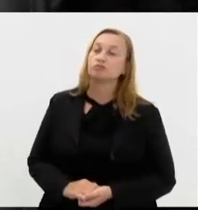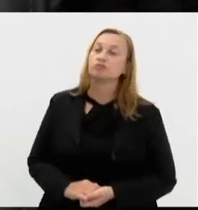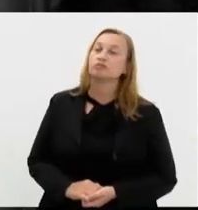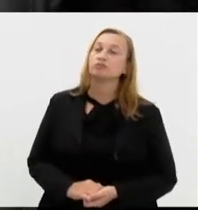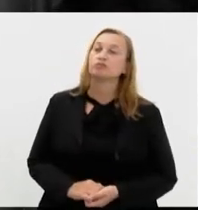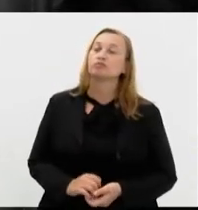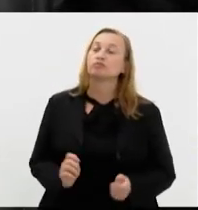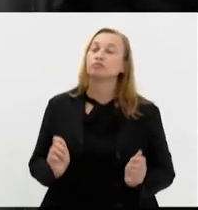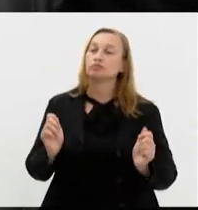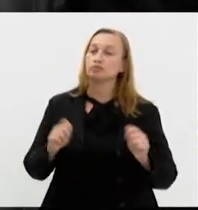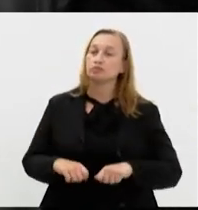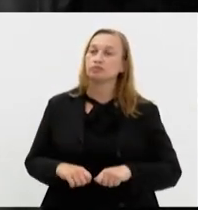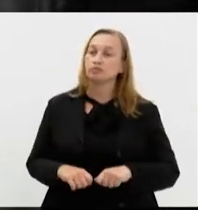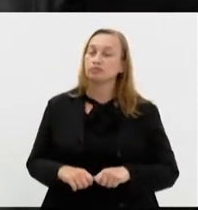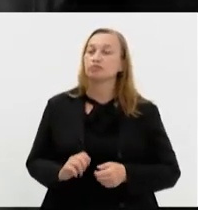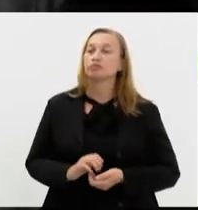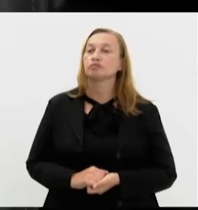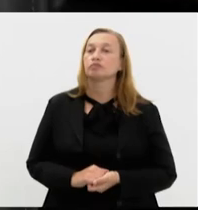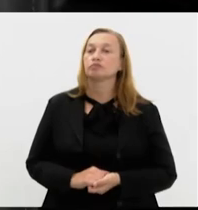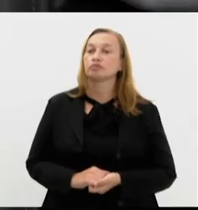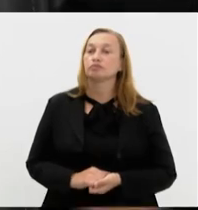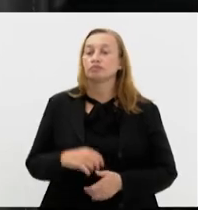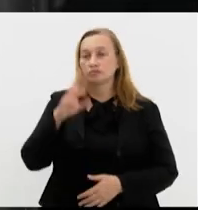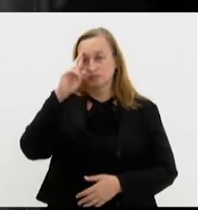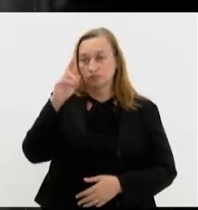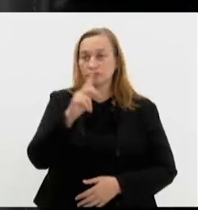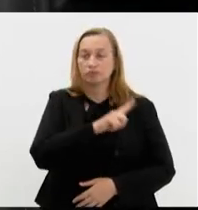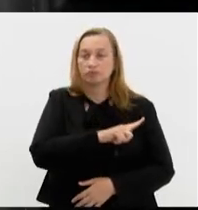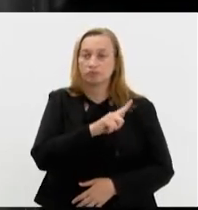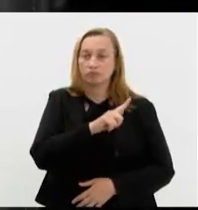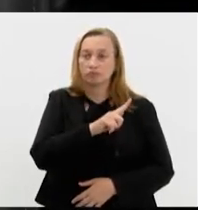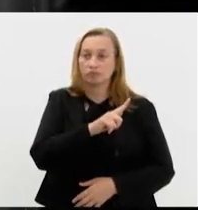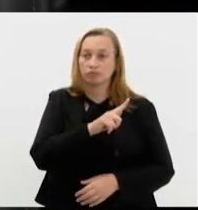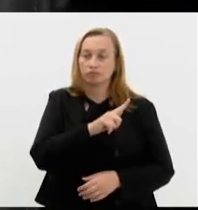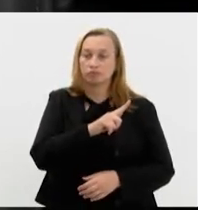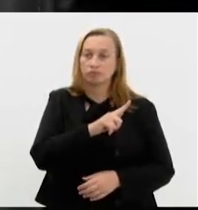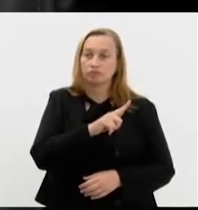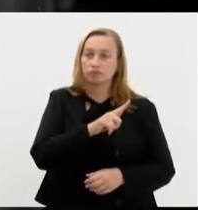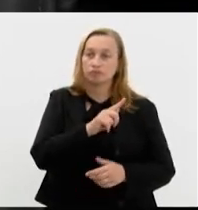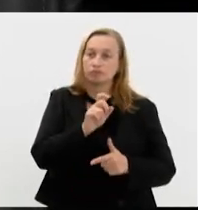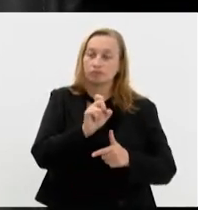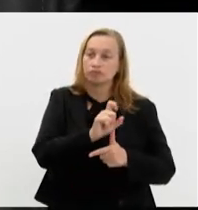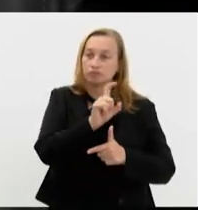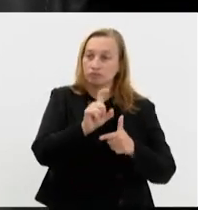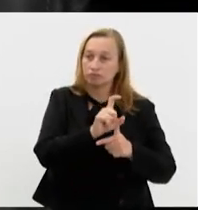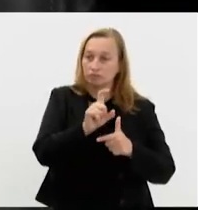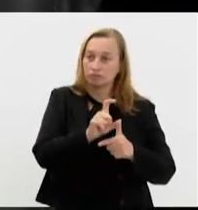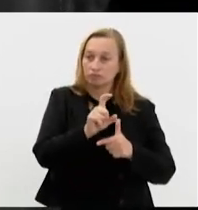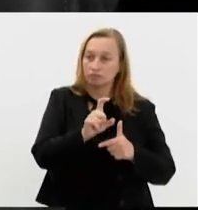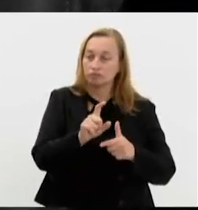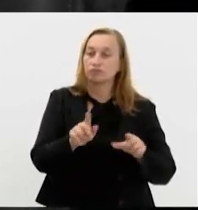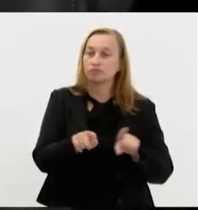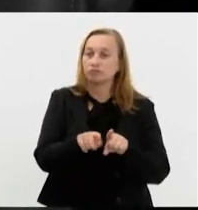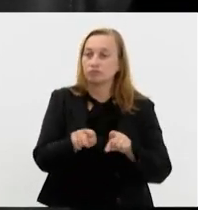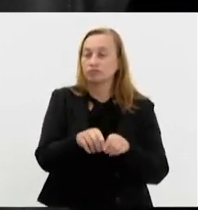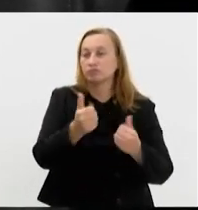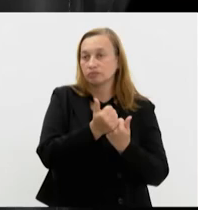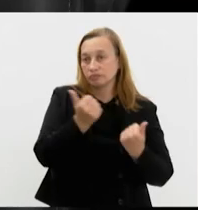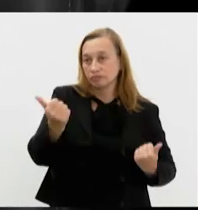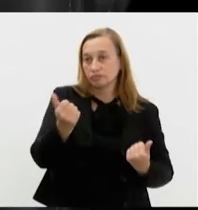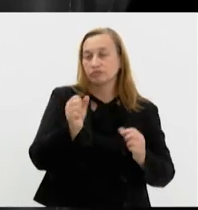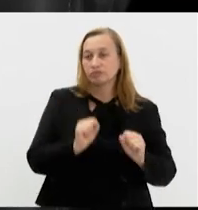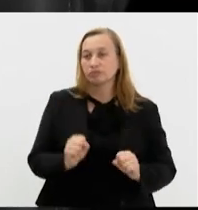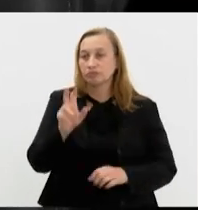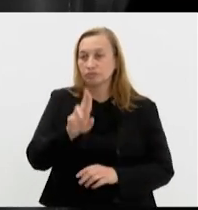possibilidade de que tanto as chefias do executivo como as vice poderiam utilizar a residência